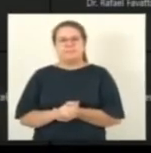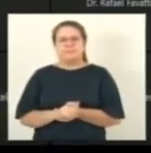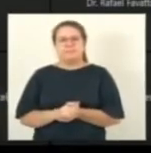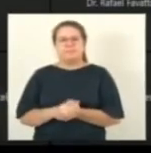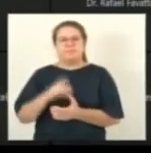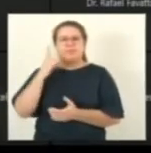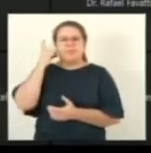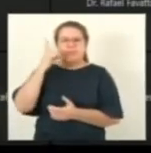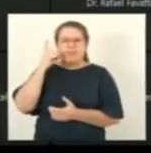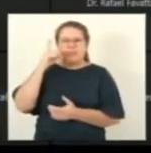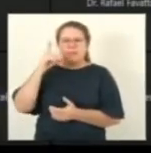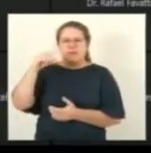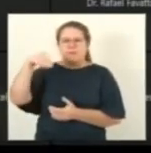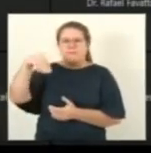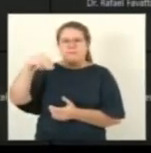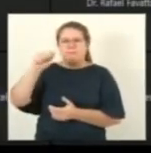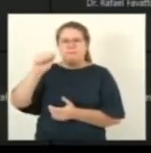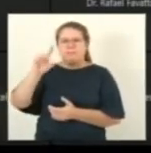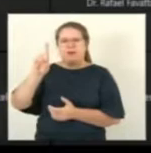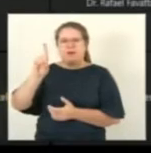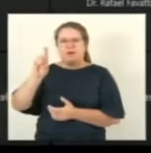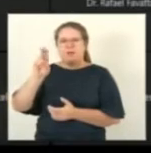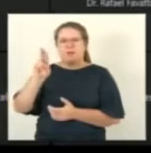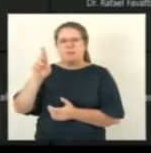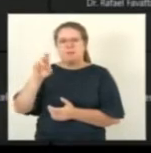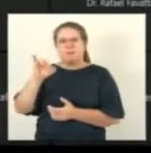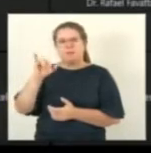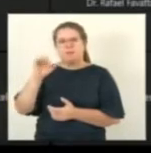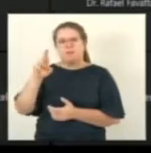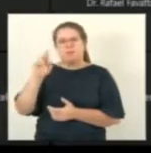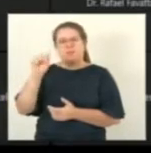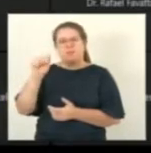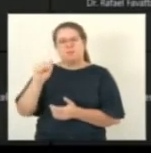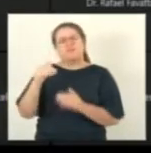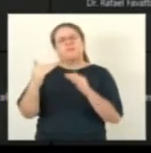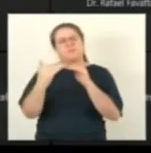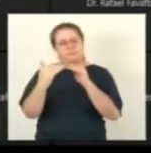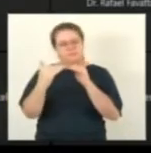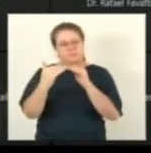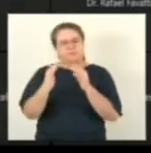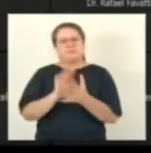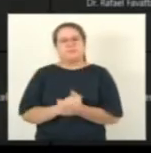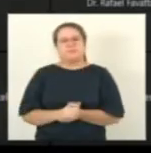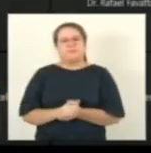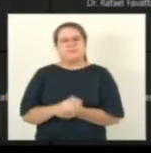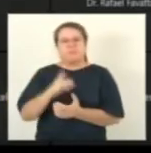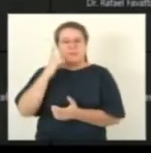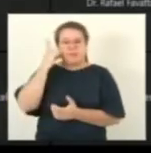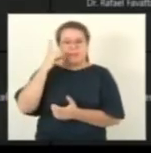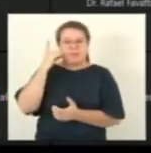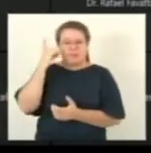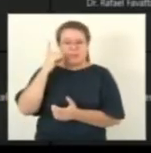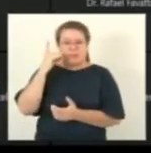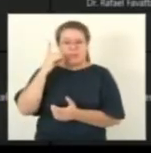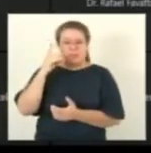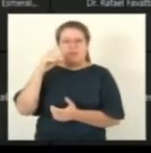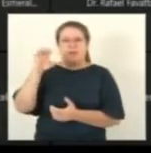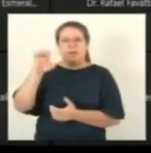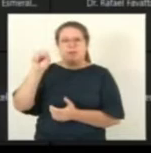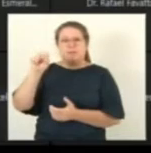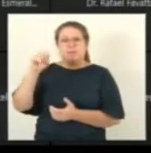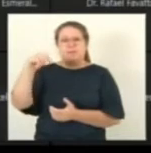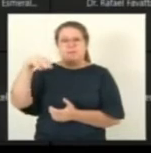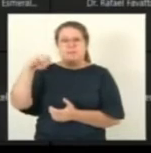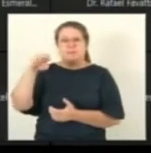deputado Marcos Madureira com relator com relator deputado engenheiro José